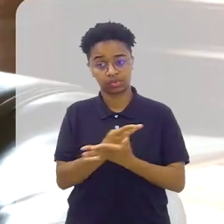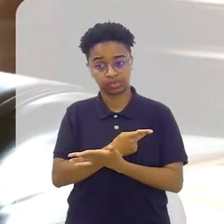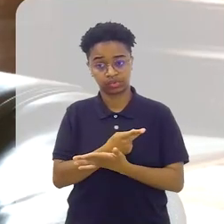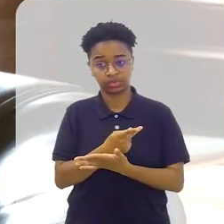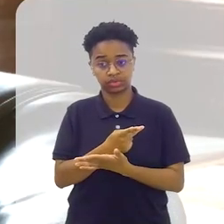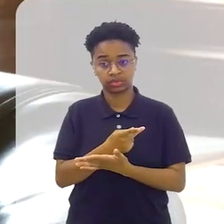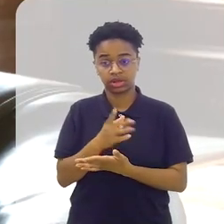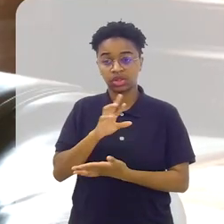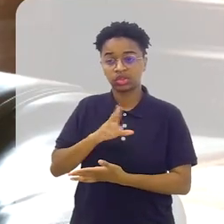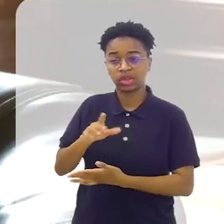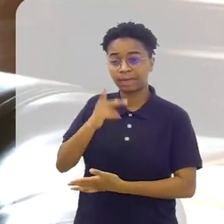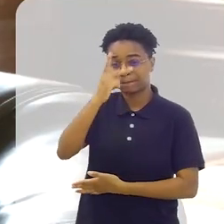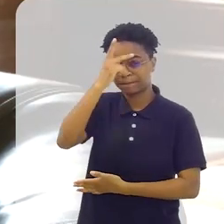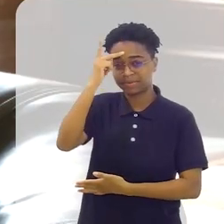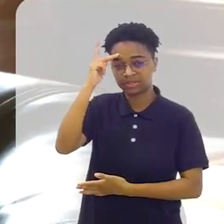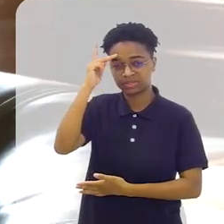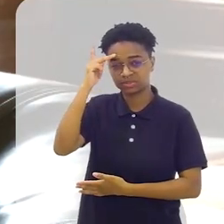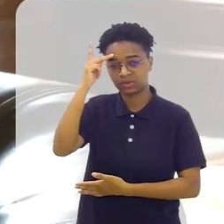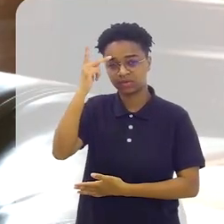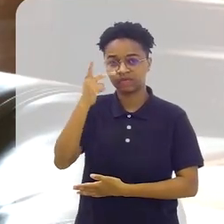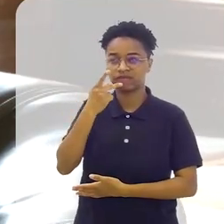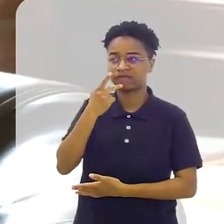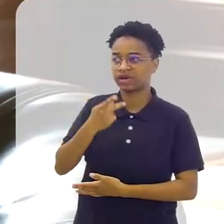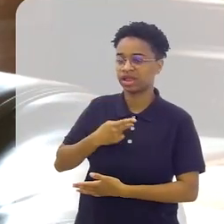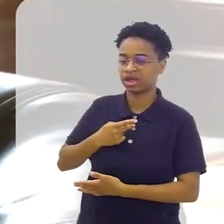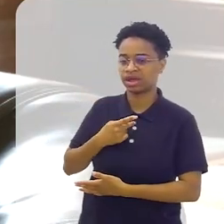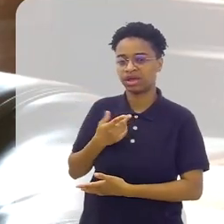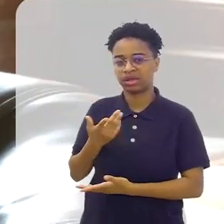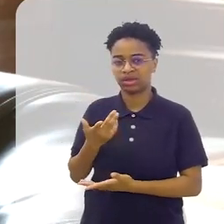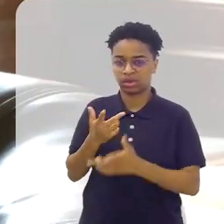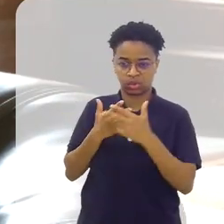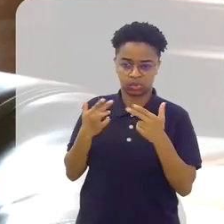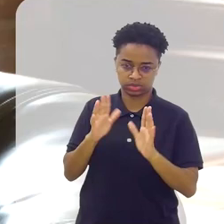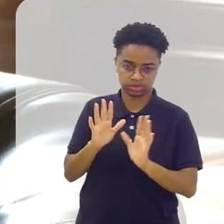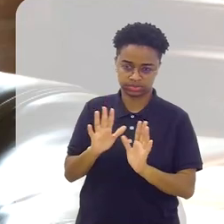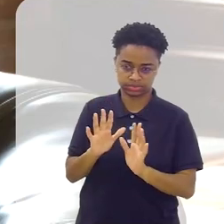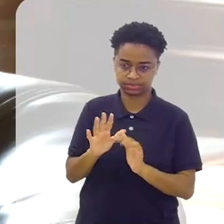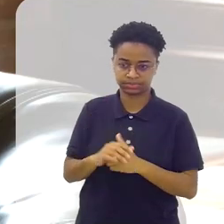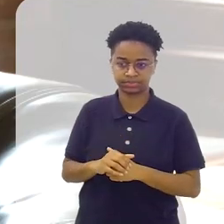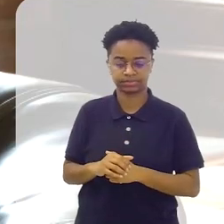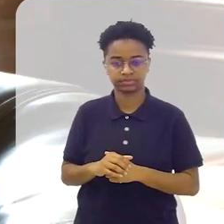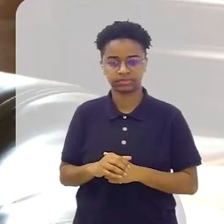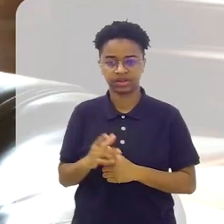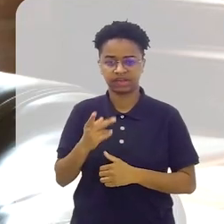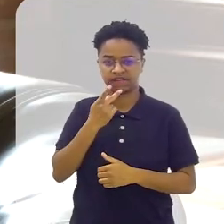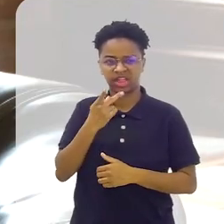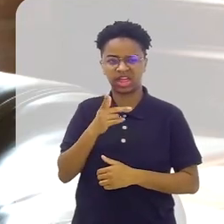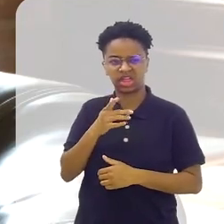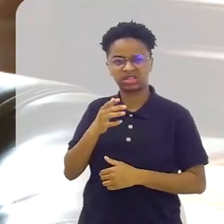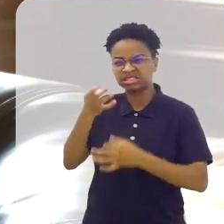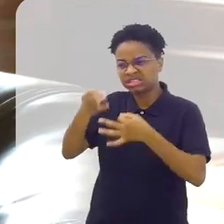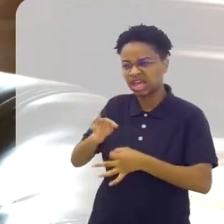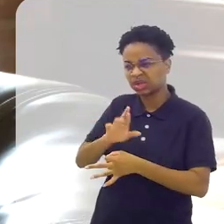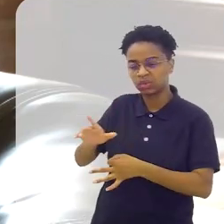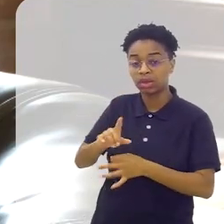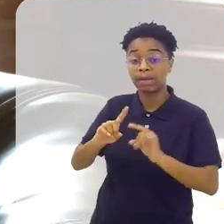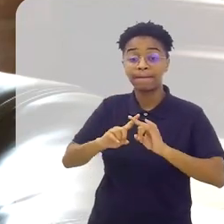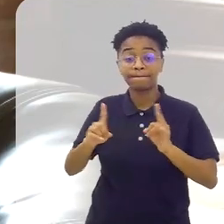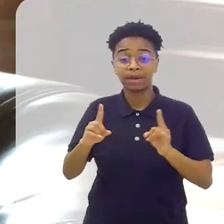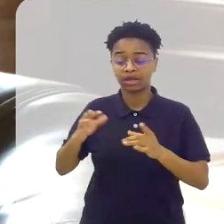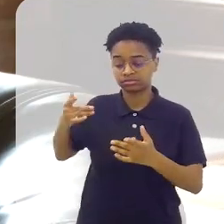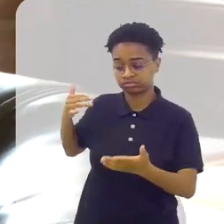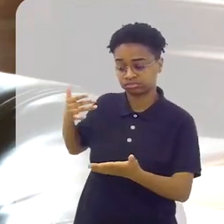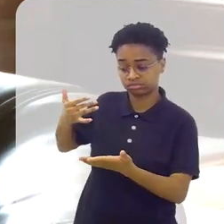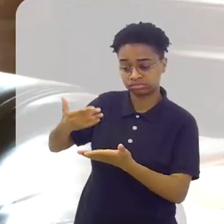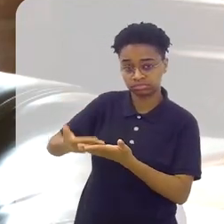É já aconteceu não tinha alguém chegar para mim falar algo né isso e não vai dar certo